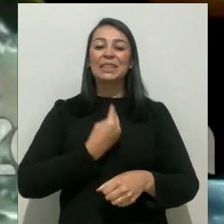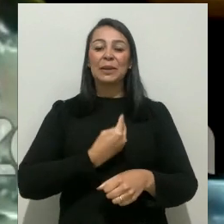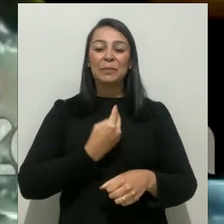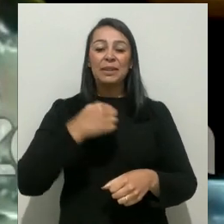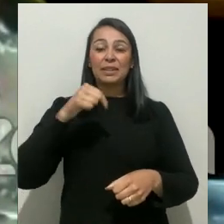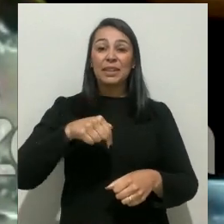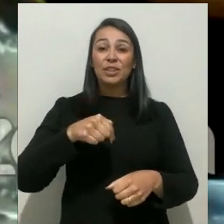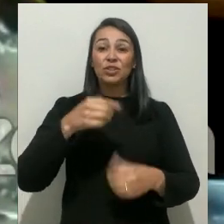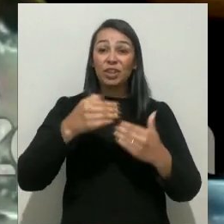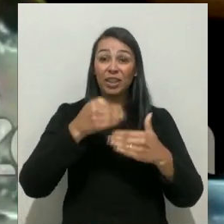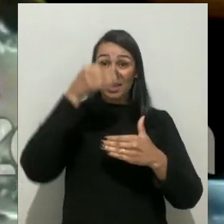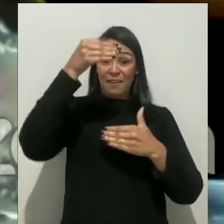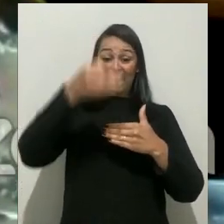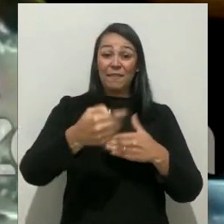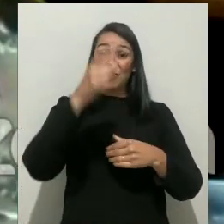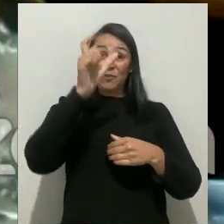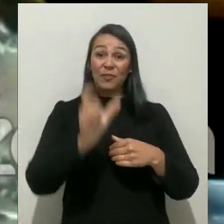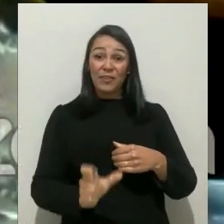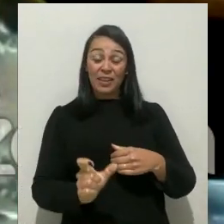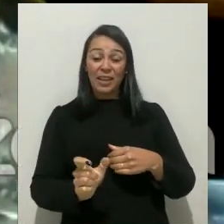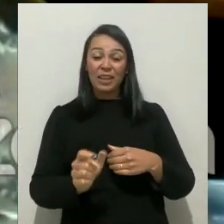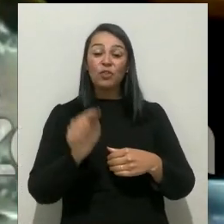presente na minha frente.